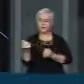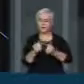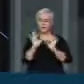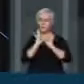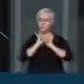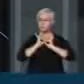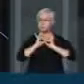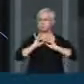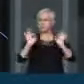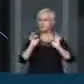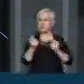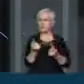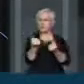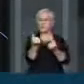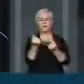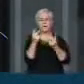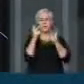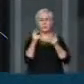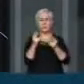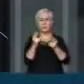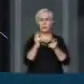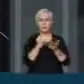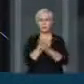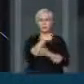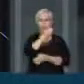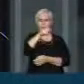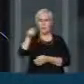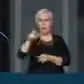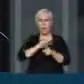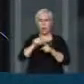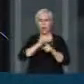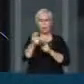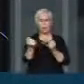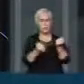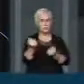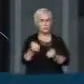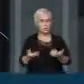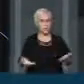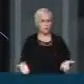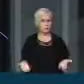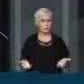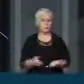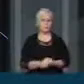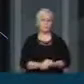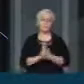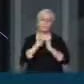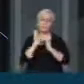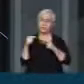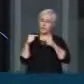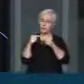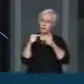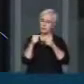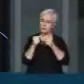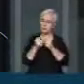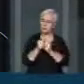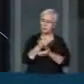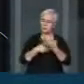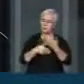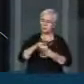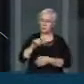3 veículos zero quilômetro pelo preço equivalente pago pelo aluguel de um veículo. Já com relação ao senhor